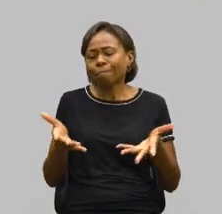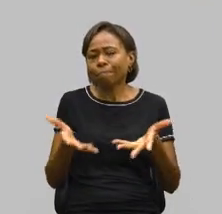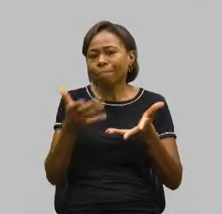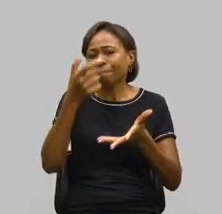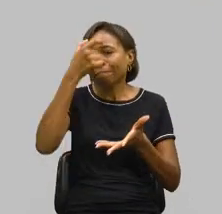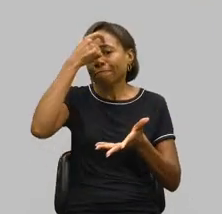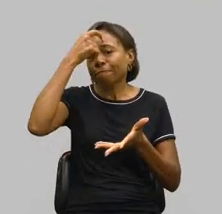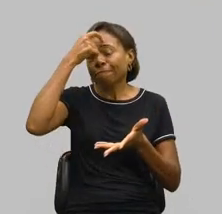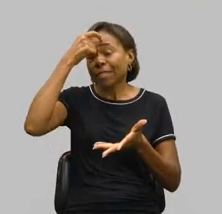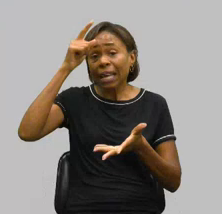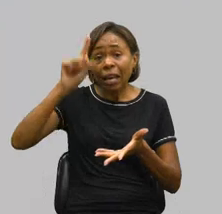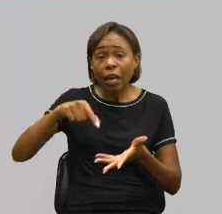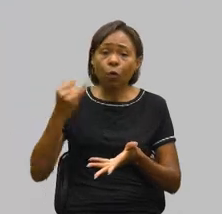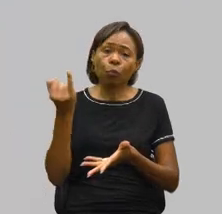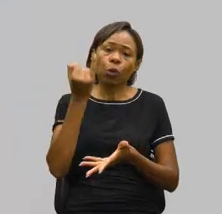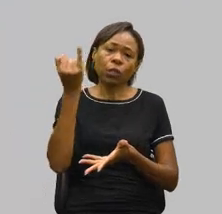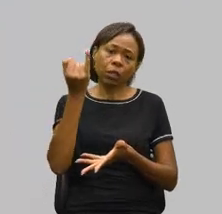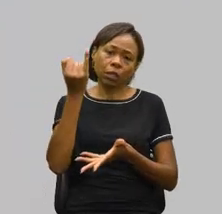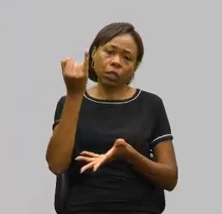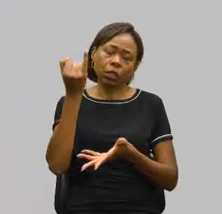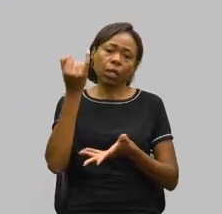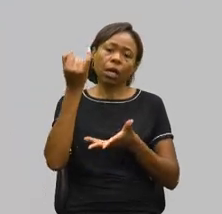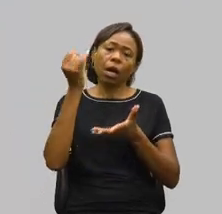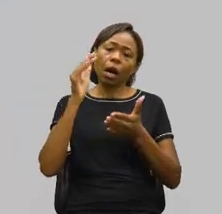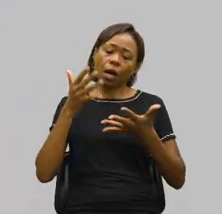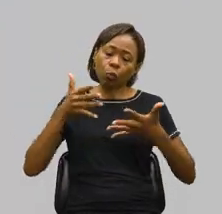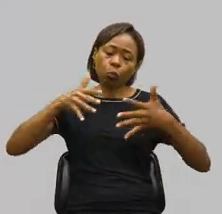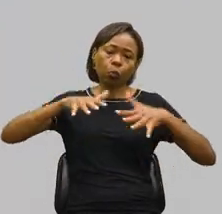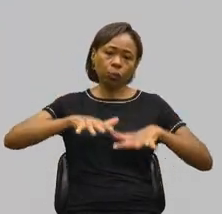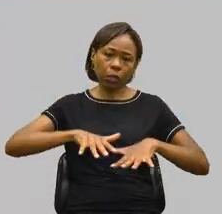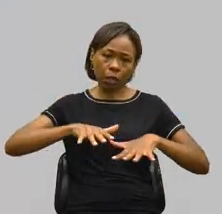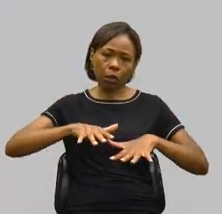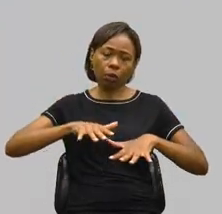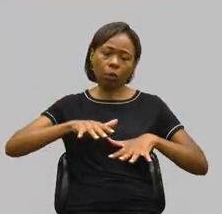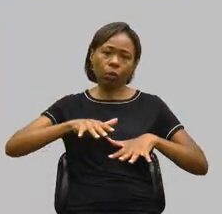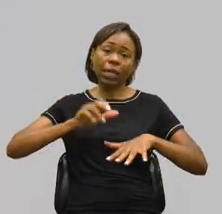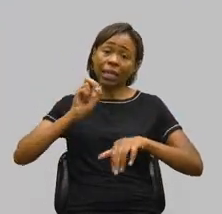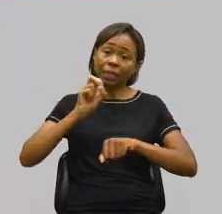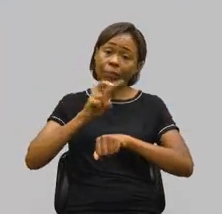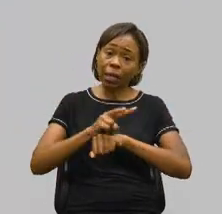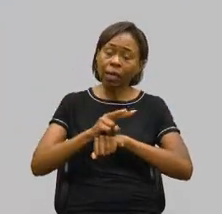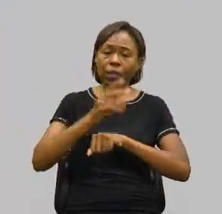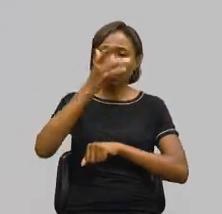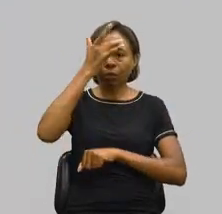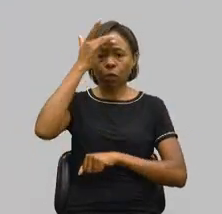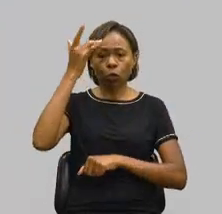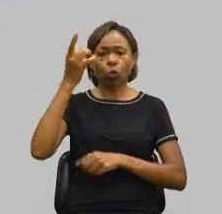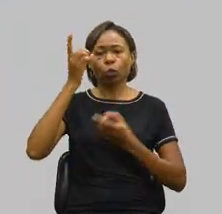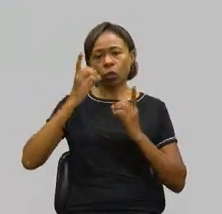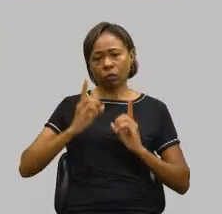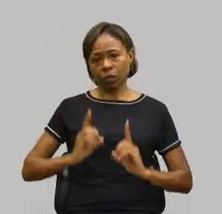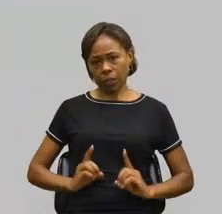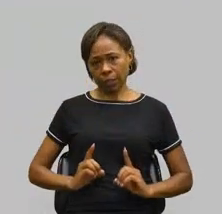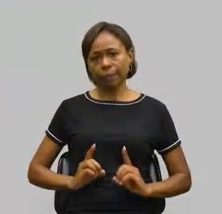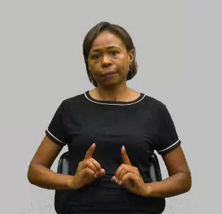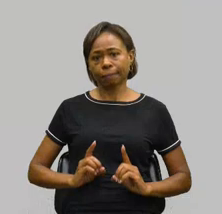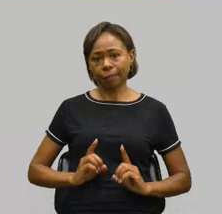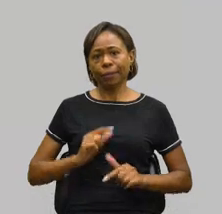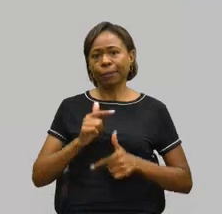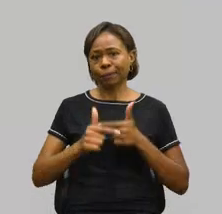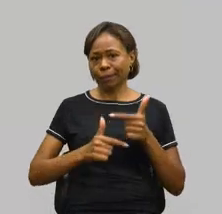inclusão e manutenção das pessoas com deficiência no mercado de trabalho é um grande